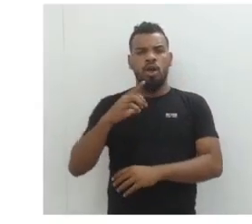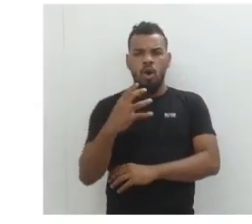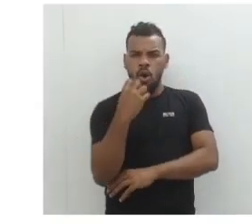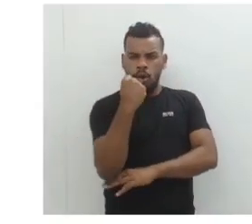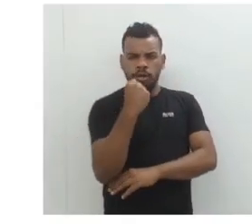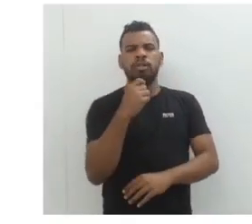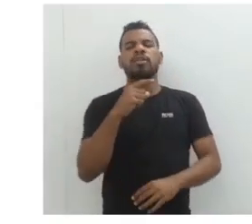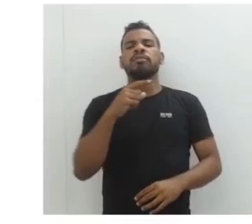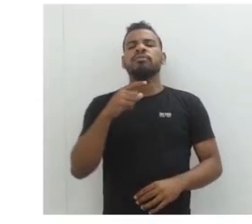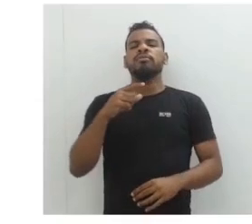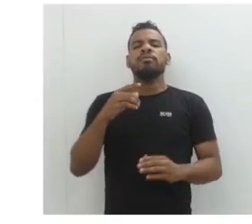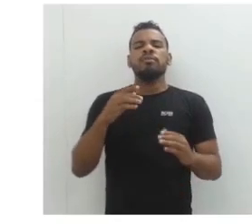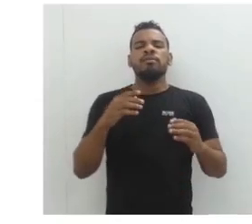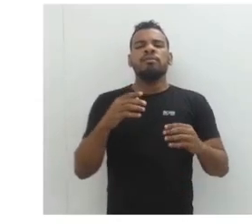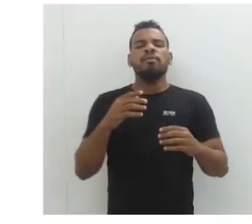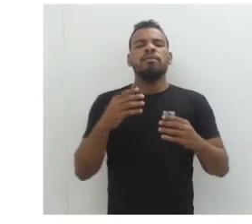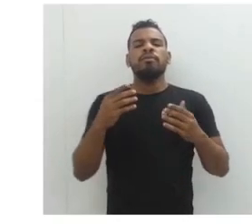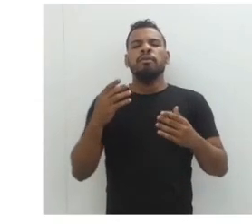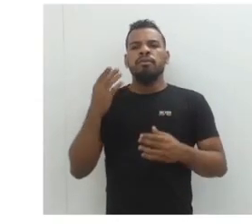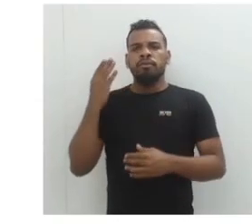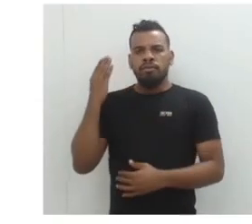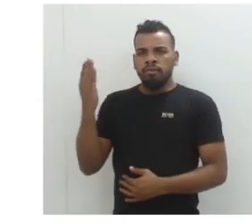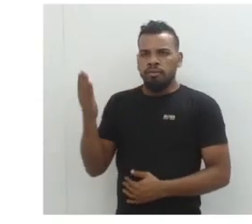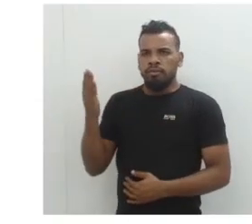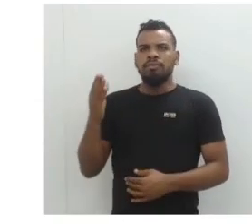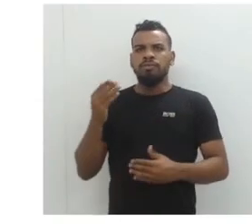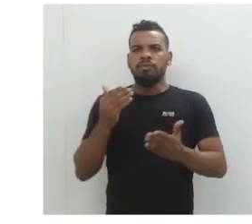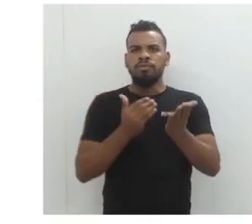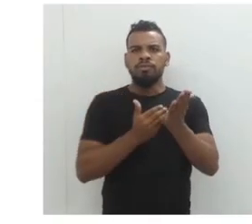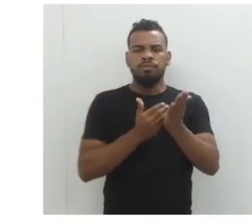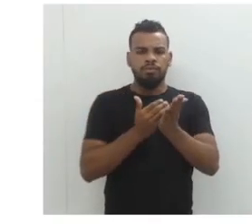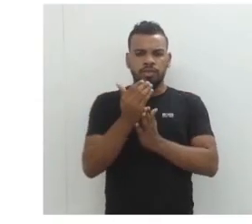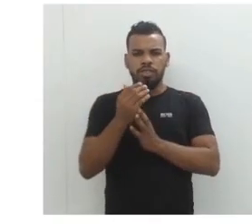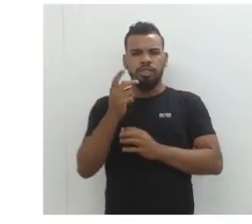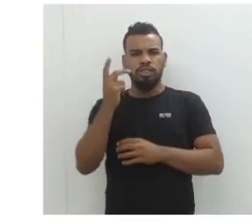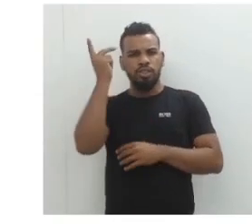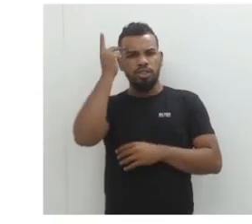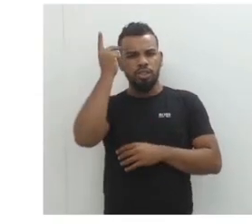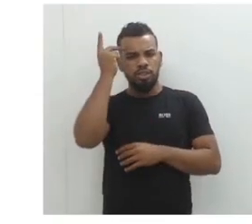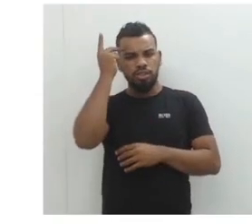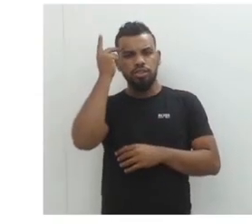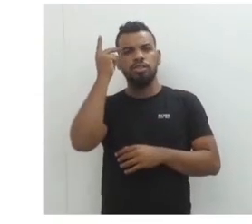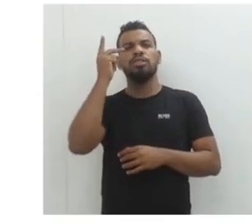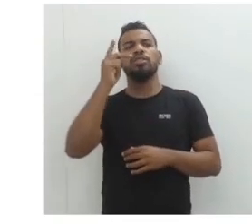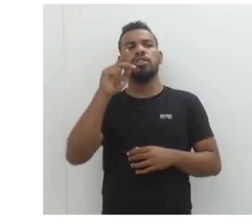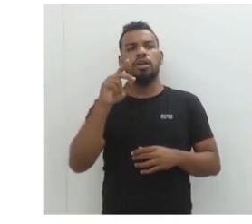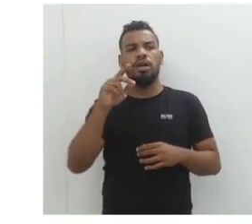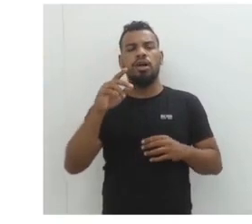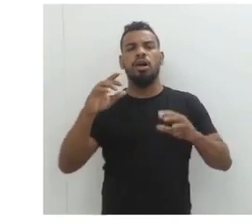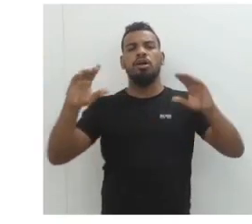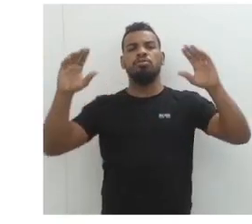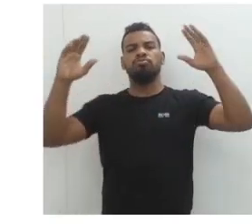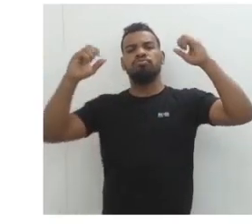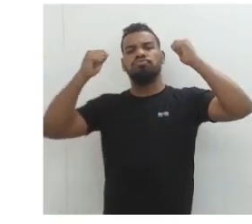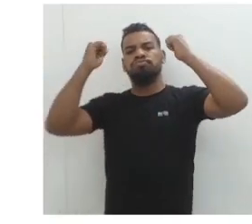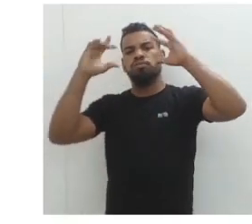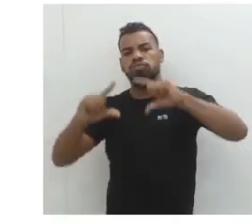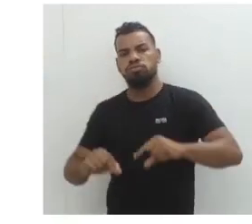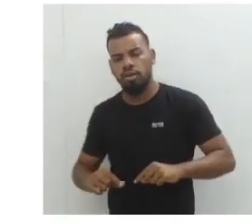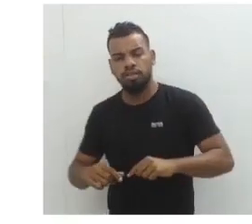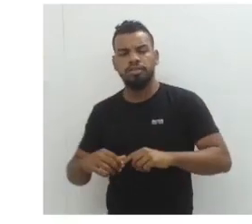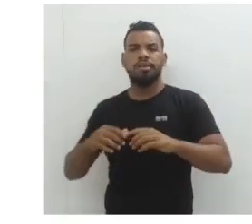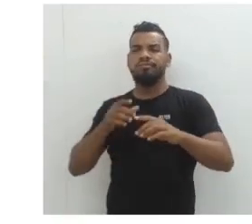Prestes, né, que é a partir de São Paulo para a derrubada do governo